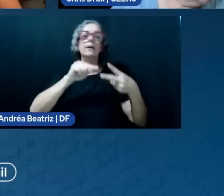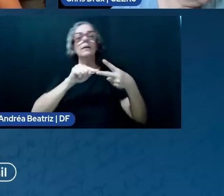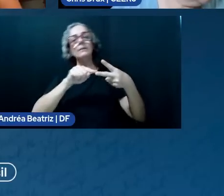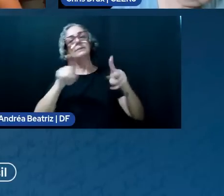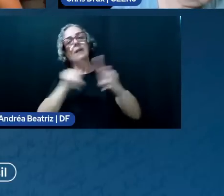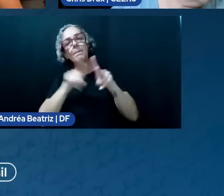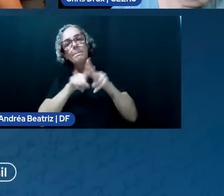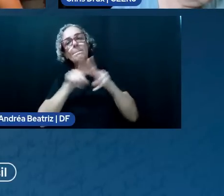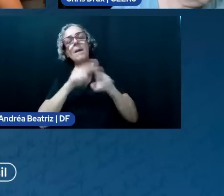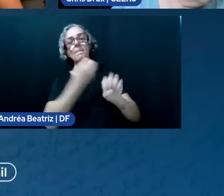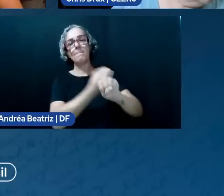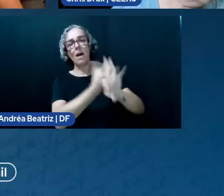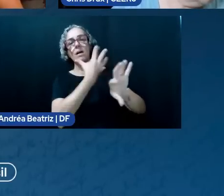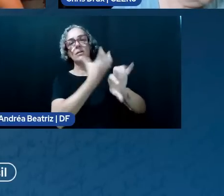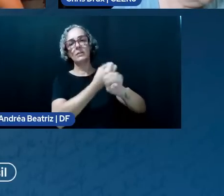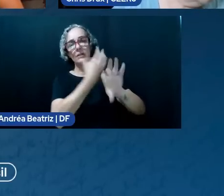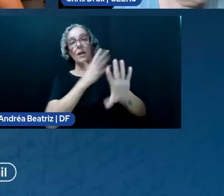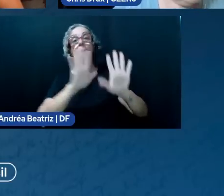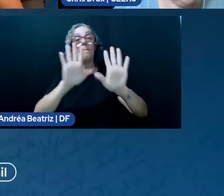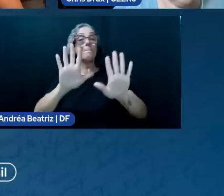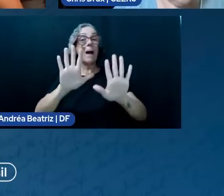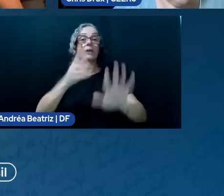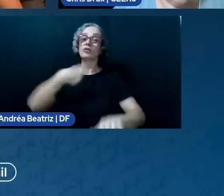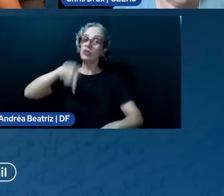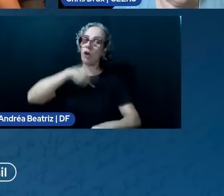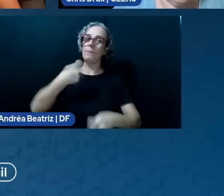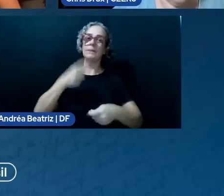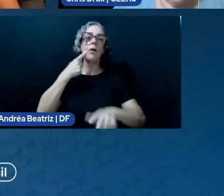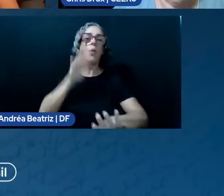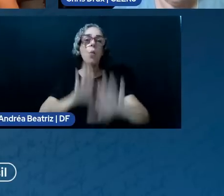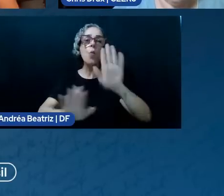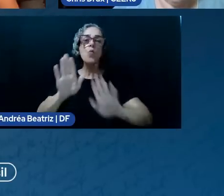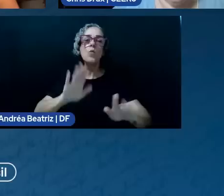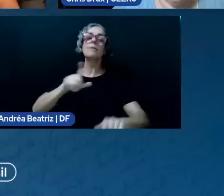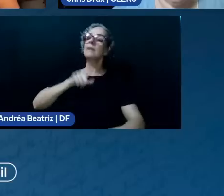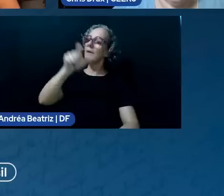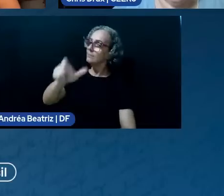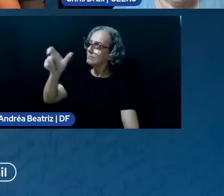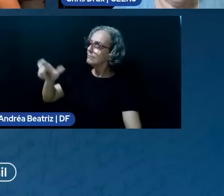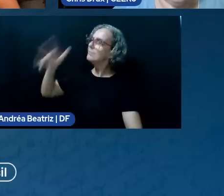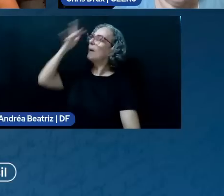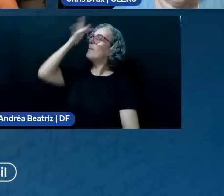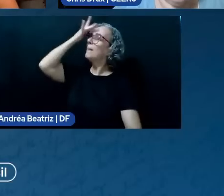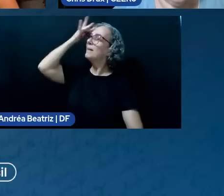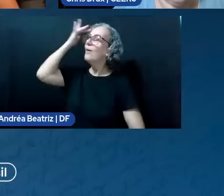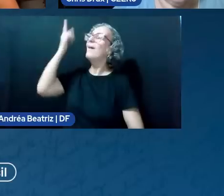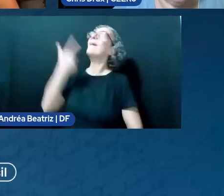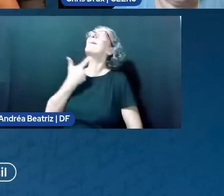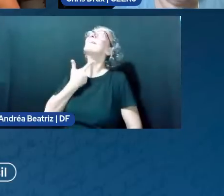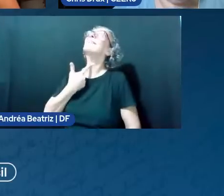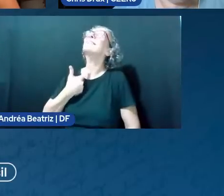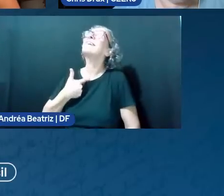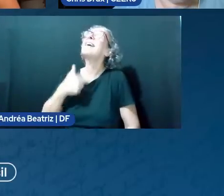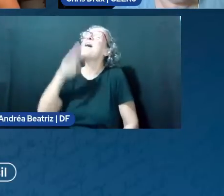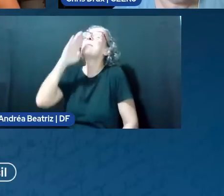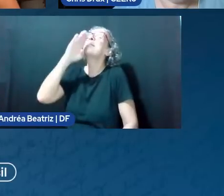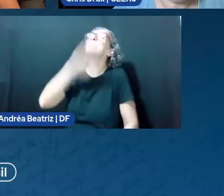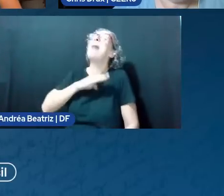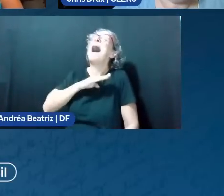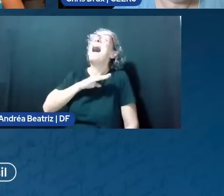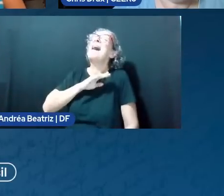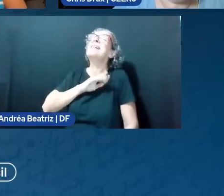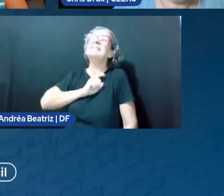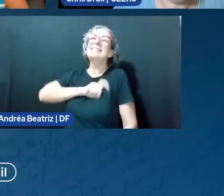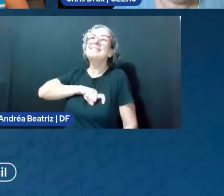tenhamos cuidado com o caráter sensacionalista que as pessoas de má fé se